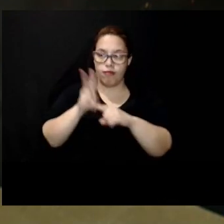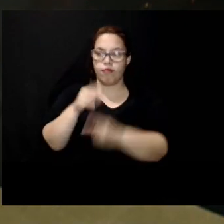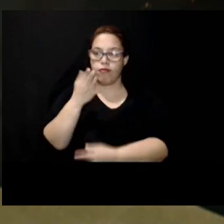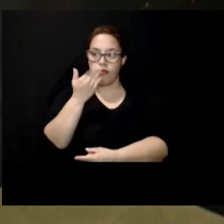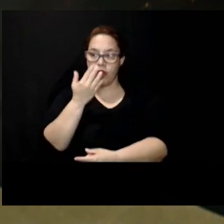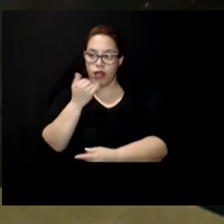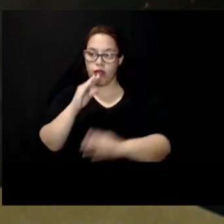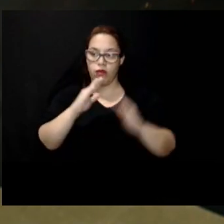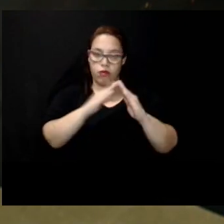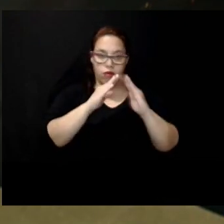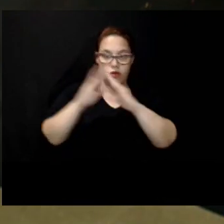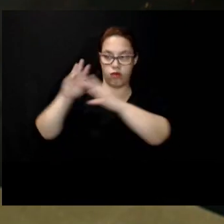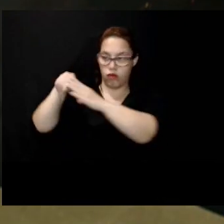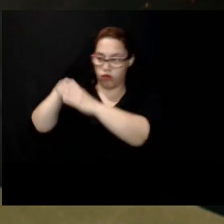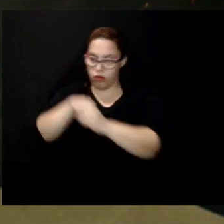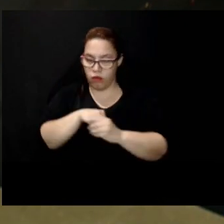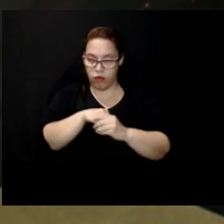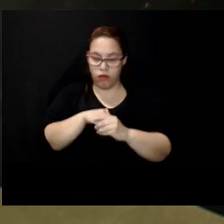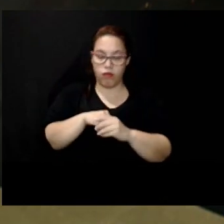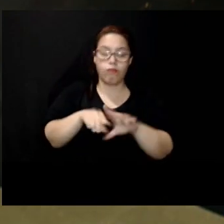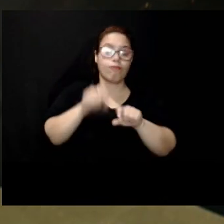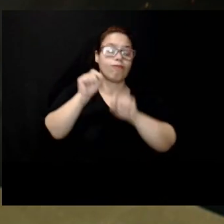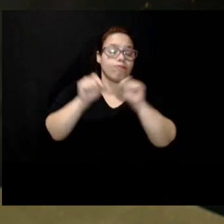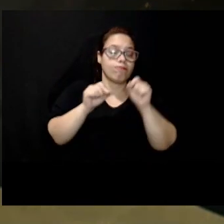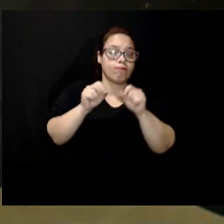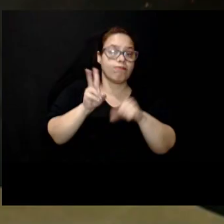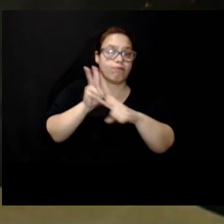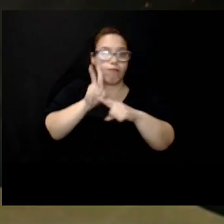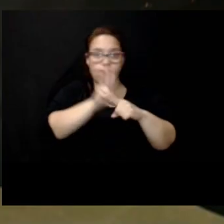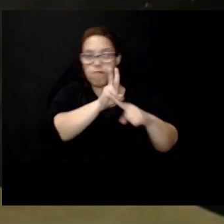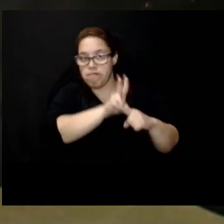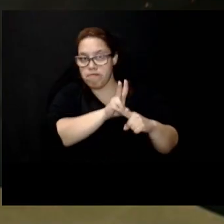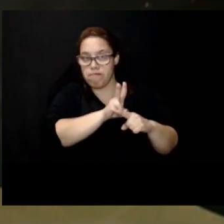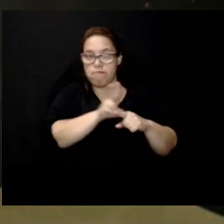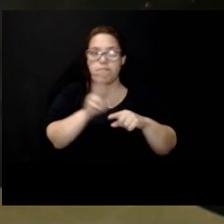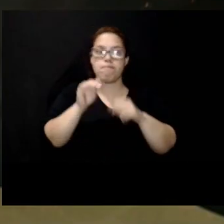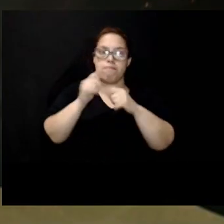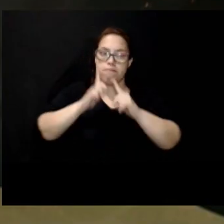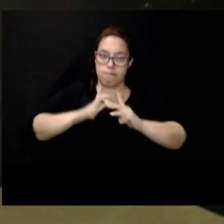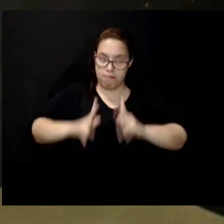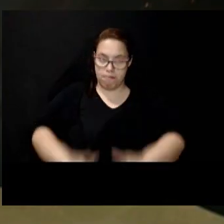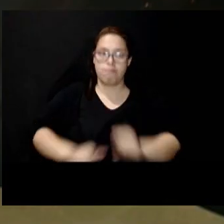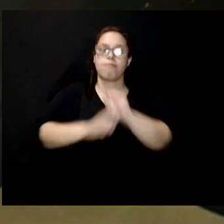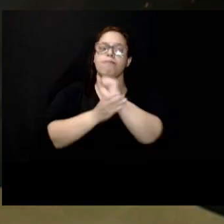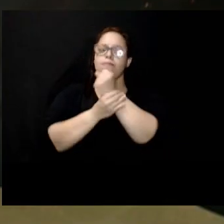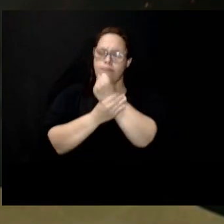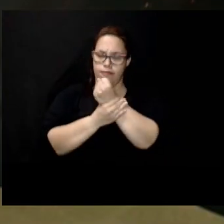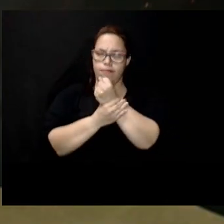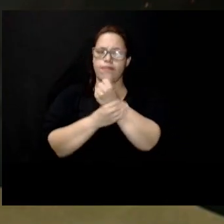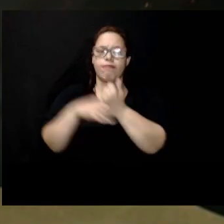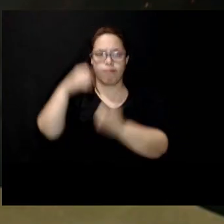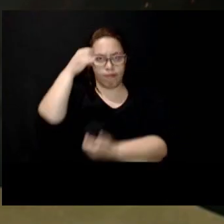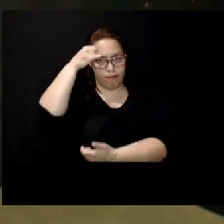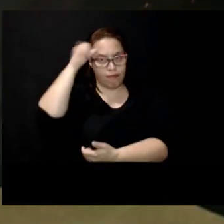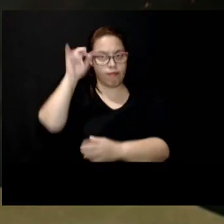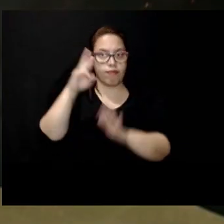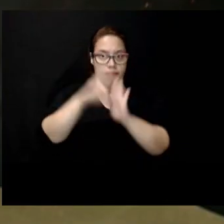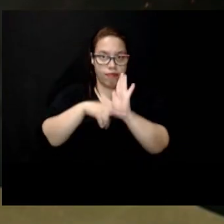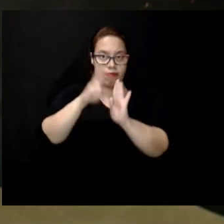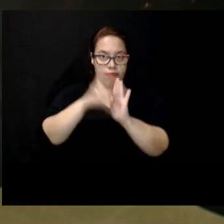esses animais, desde que mantidas as condições de higiene, segurança, e prevê o registro no sistema